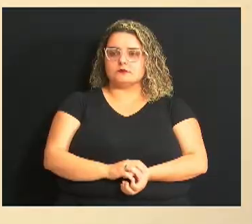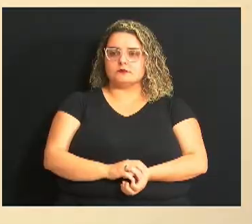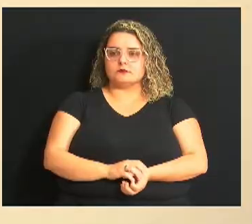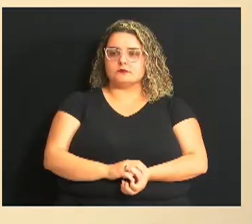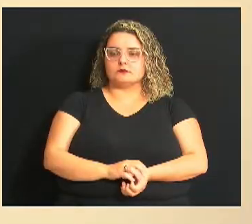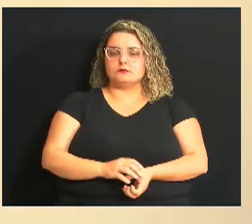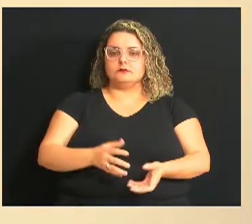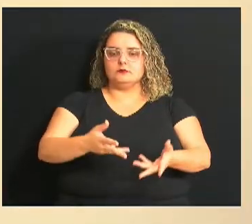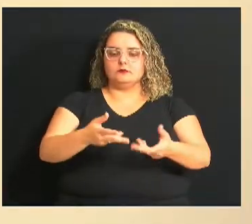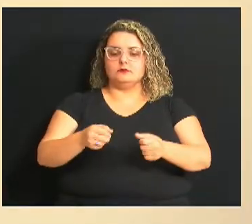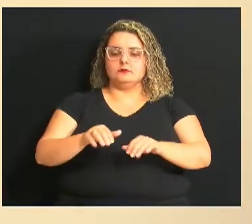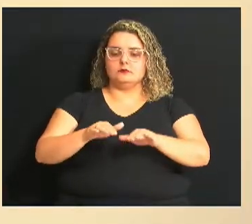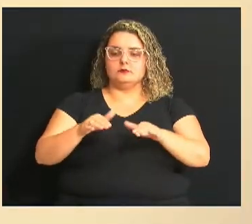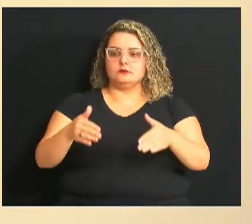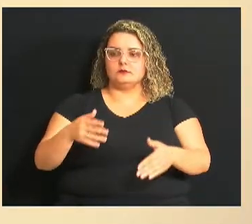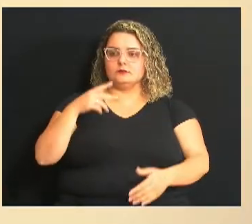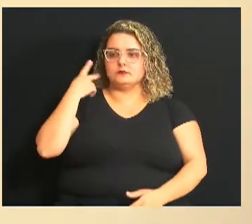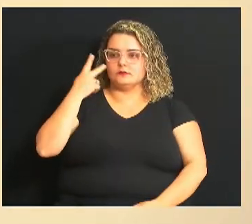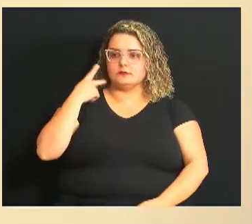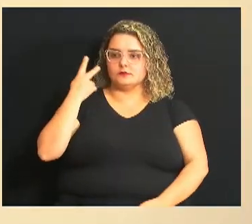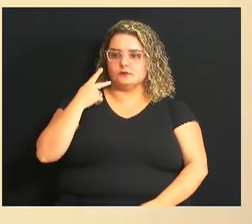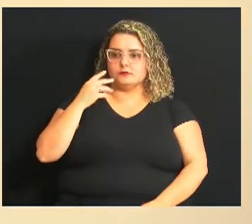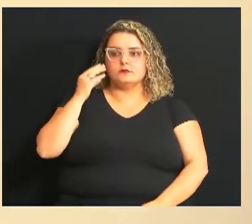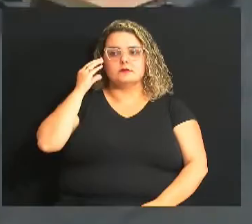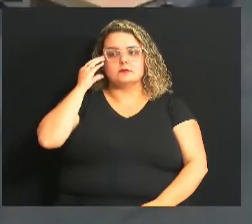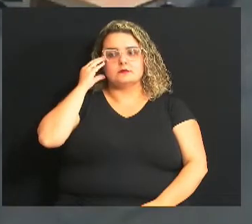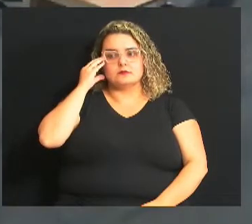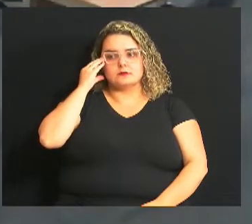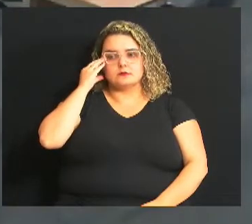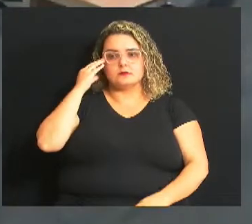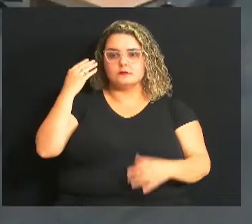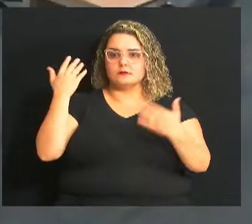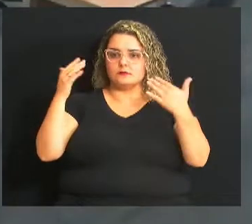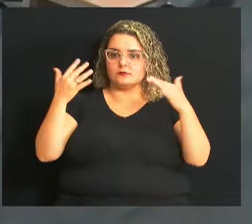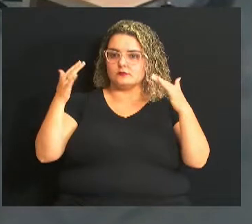Convidamos à mesa o vereador Luiz Cirilo.